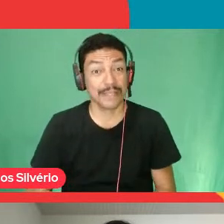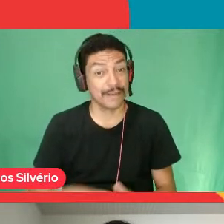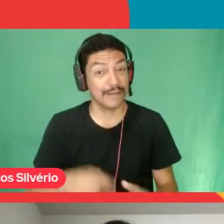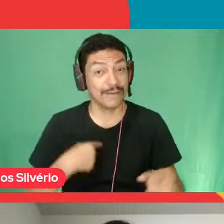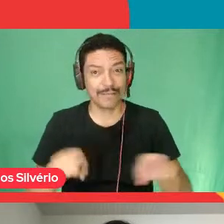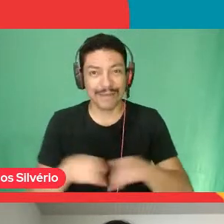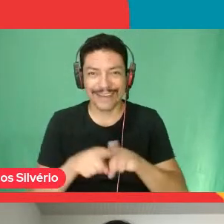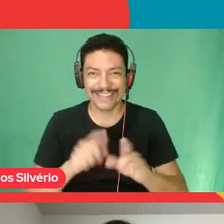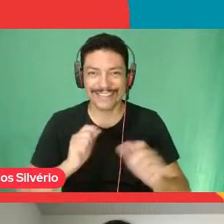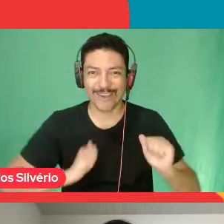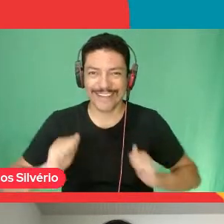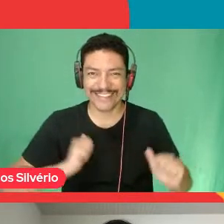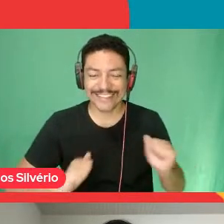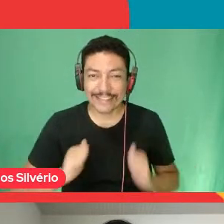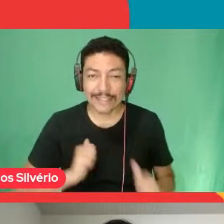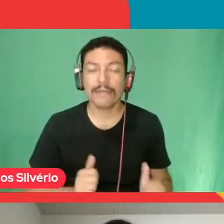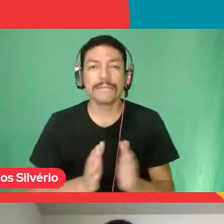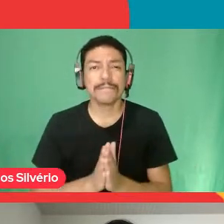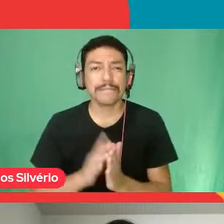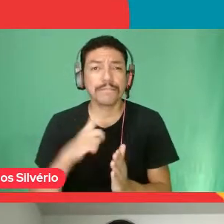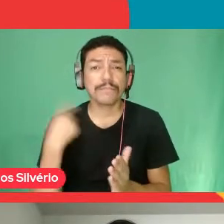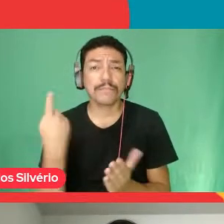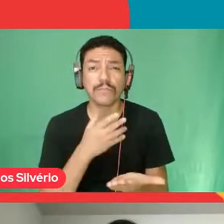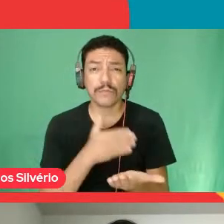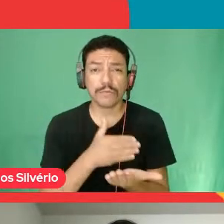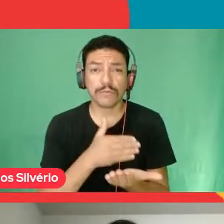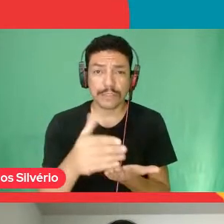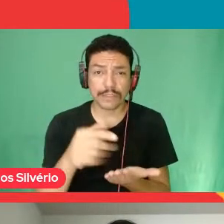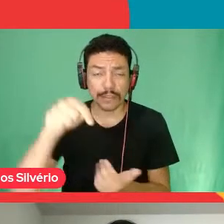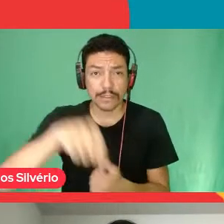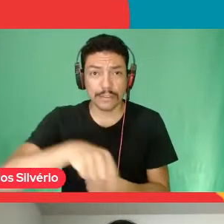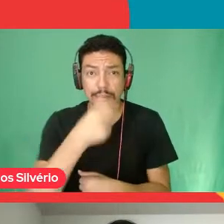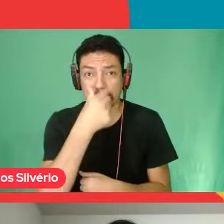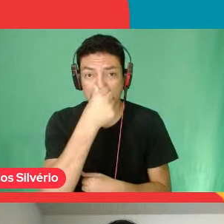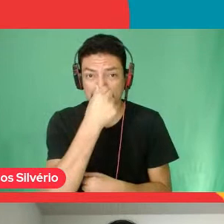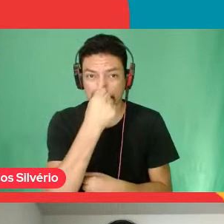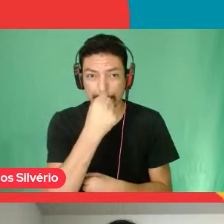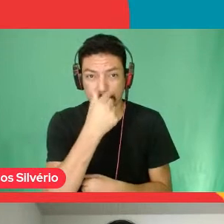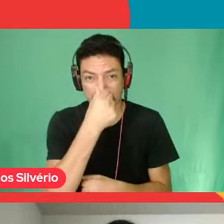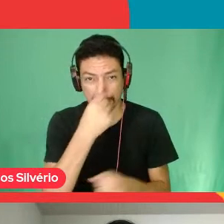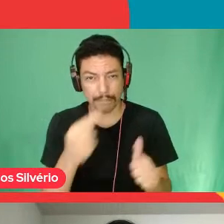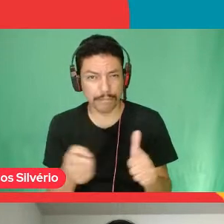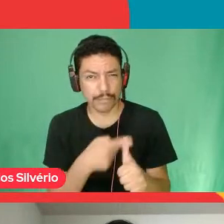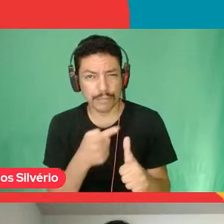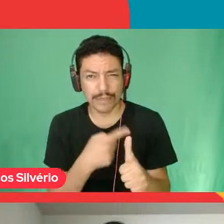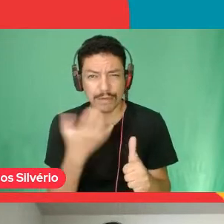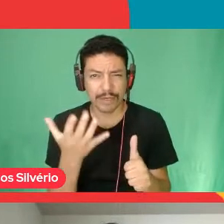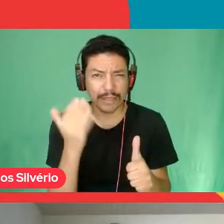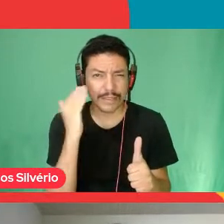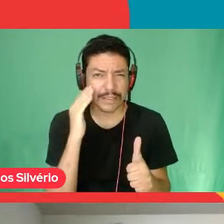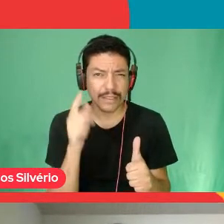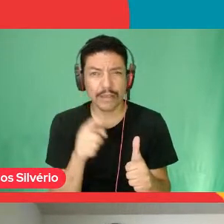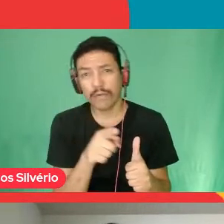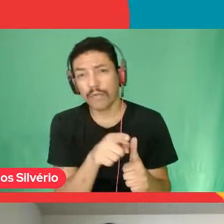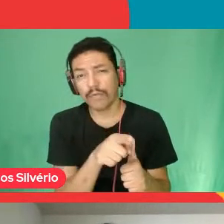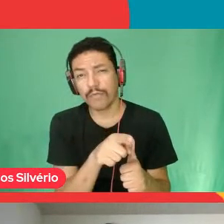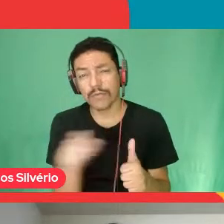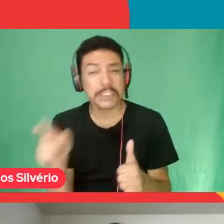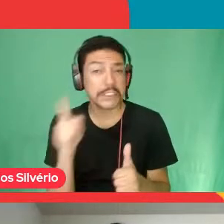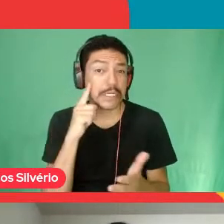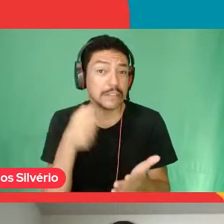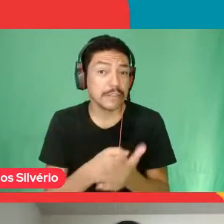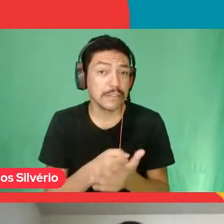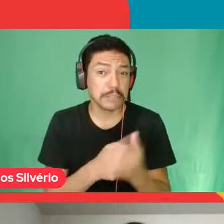animada. Bom, e para a gente iniciar aqui, então, eu queria entender, e aí de todo mundo, vocês decidem a ordem que vocês